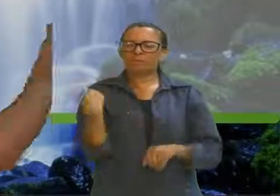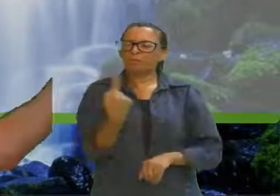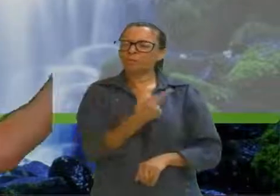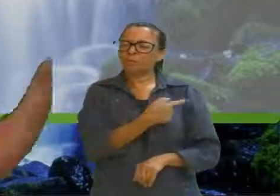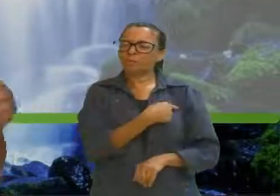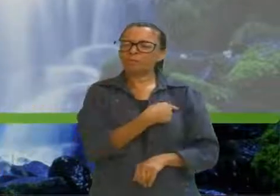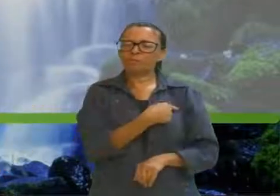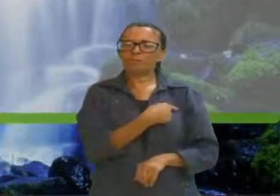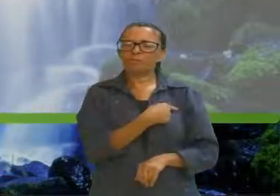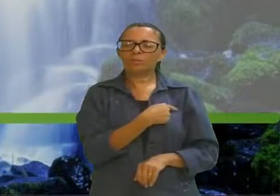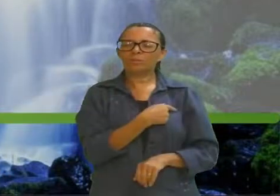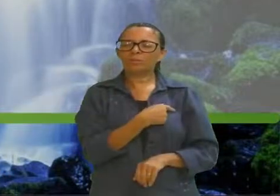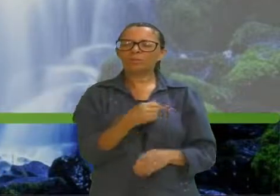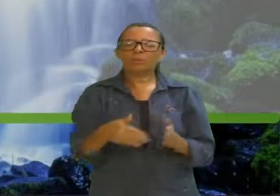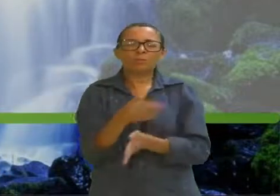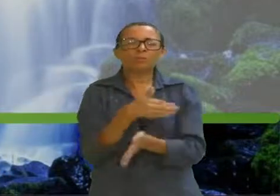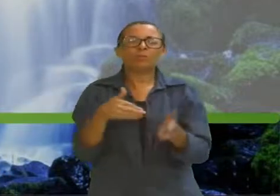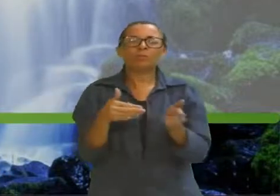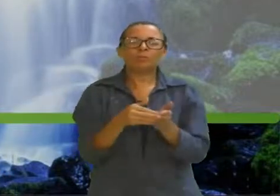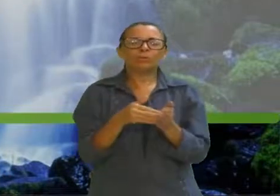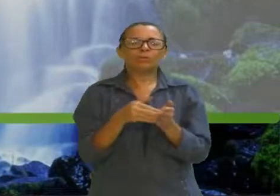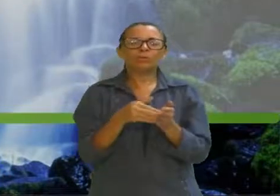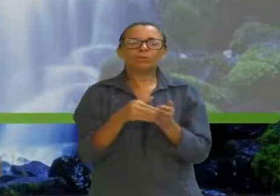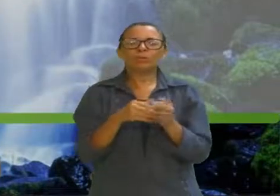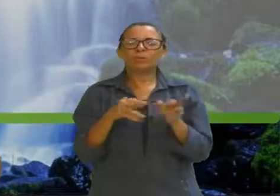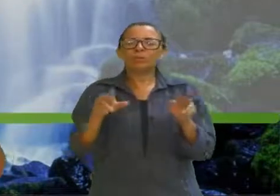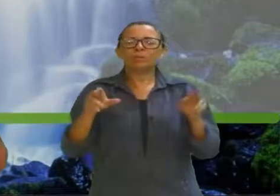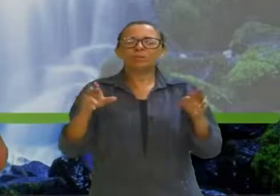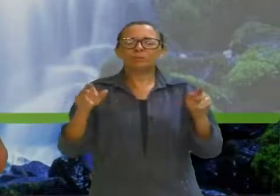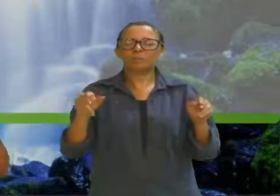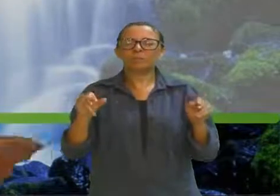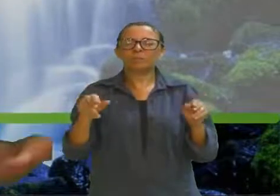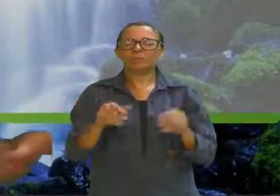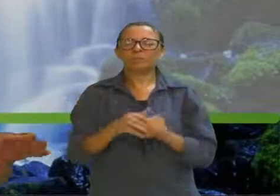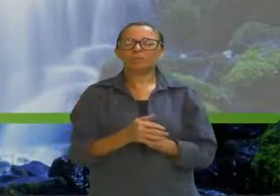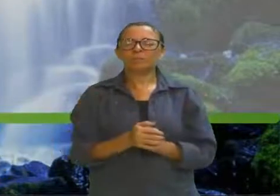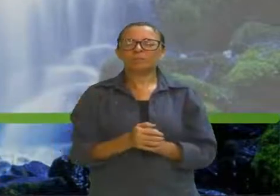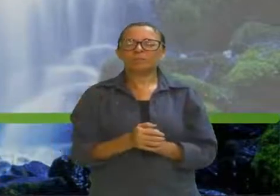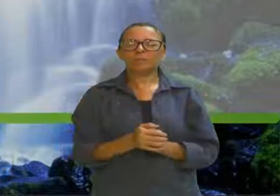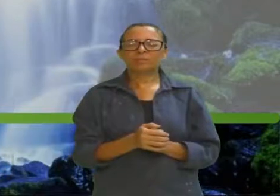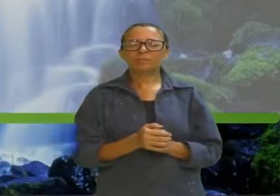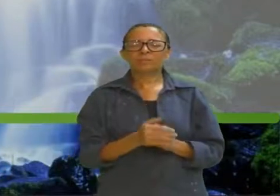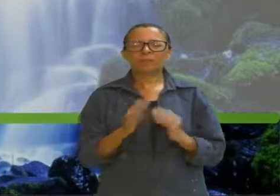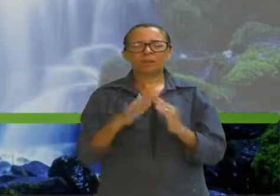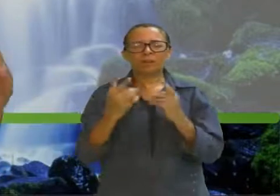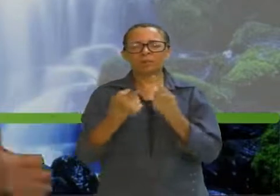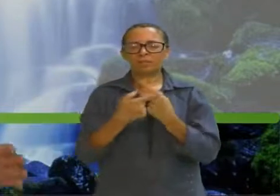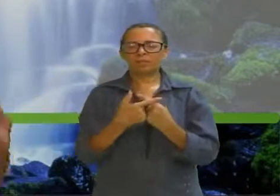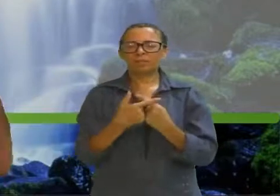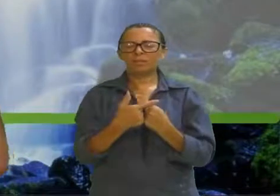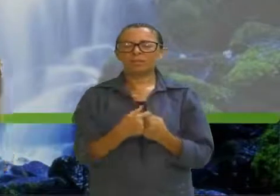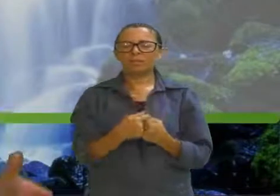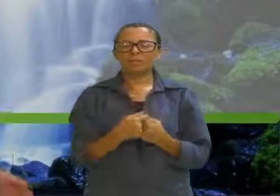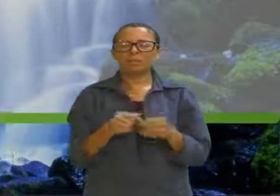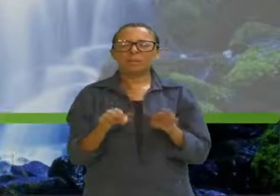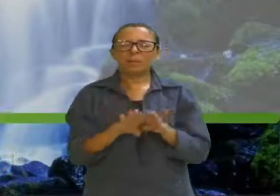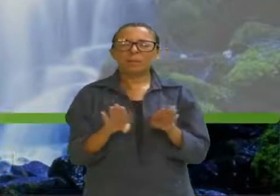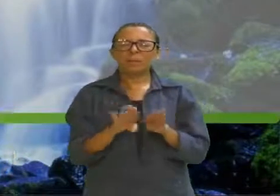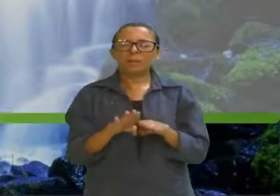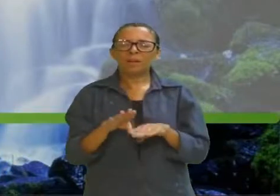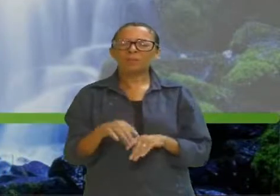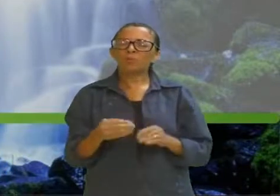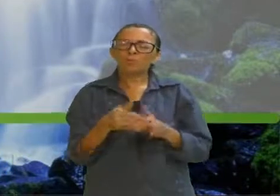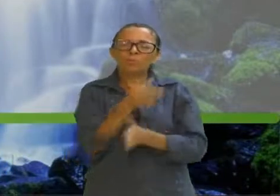não estão presentes na live, Senhor. Que o Senhor possa abençoar de igual maneira, trazendo livramento, direção, meu